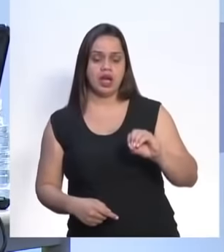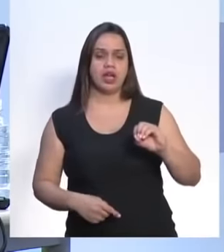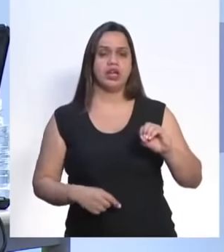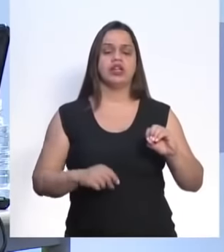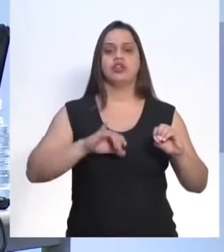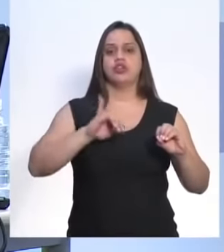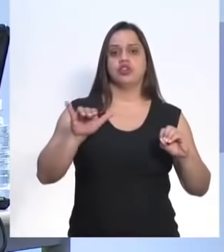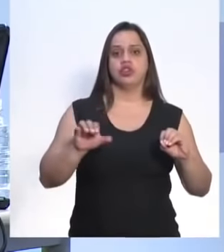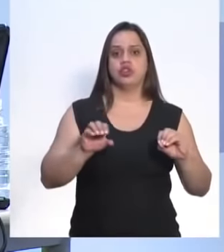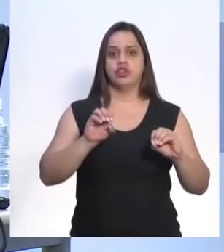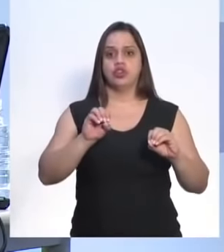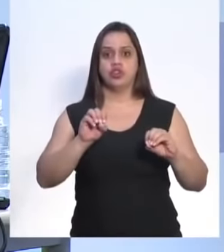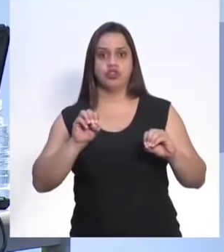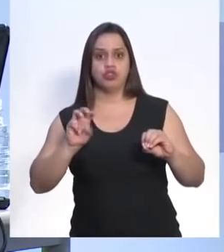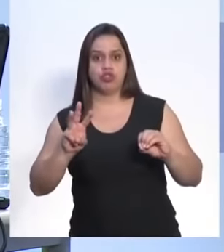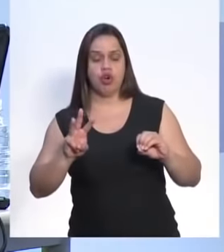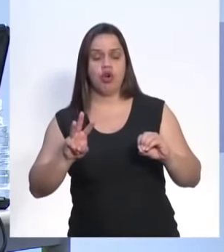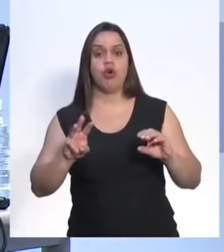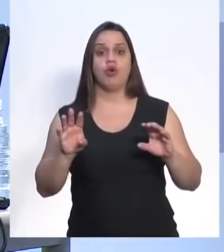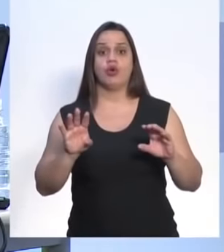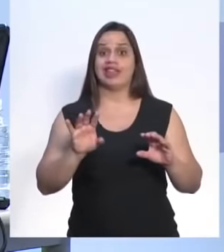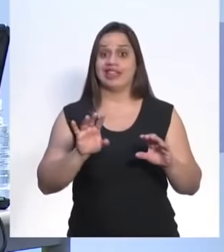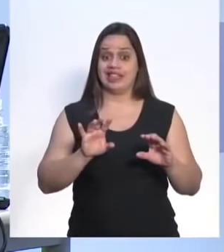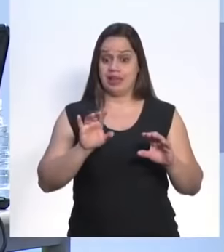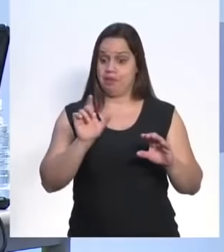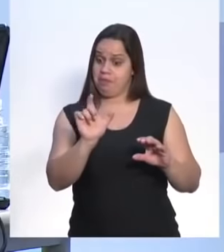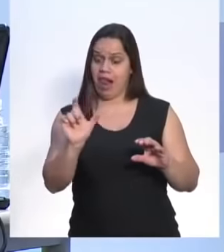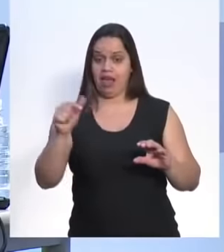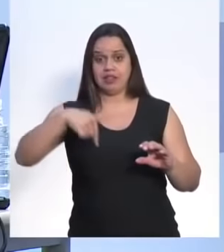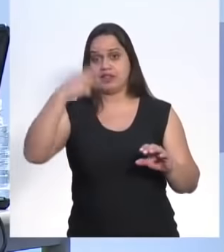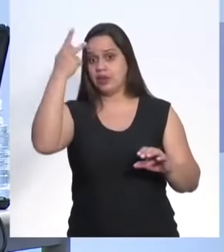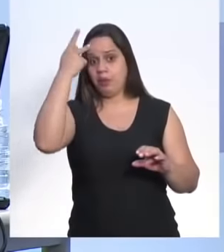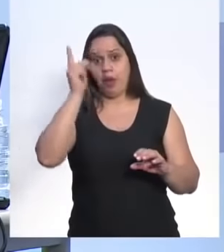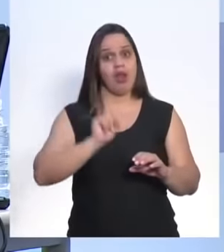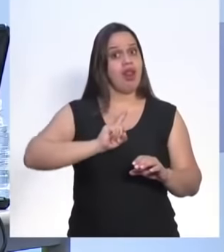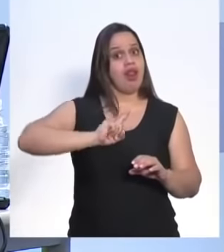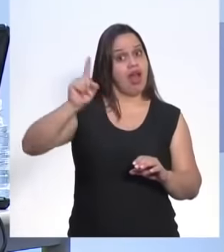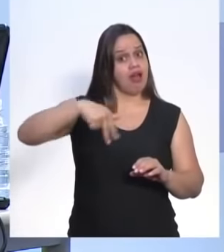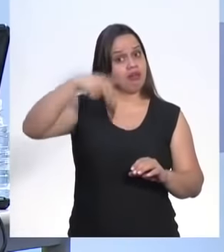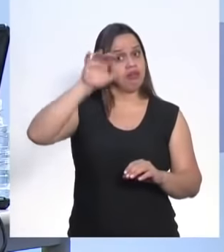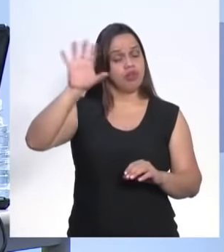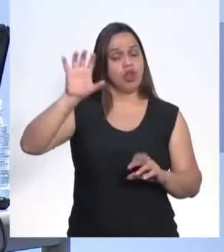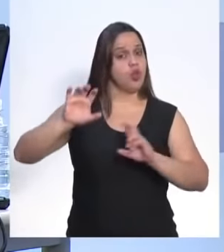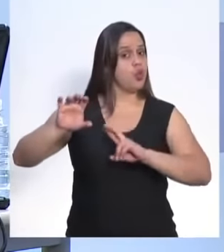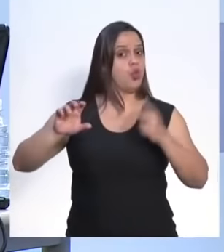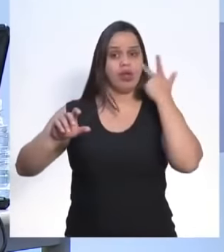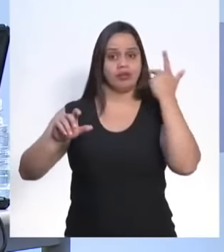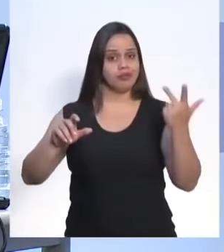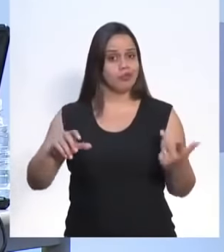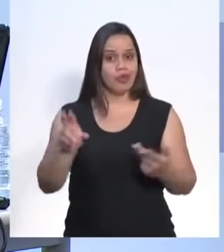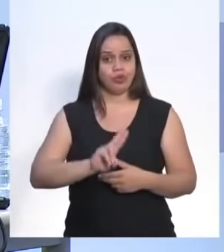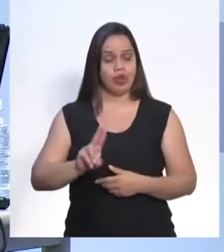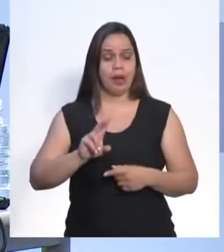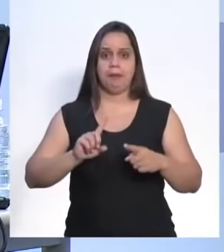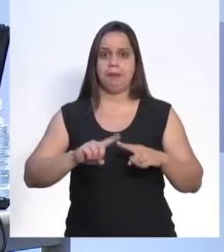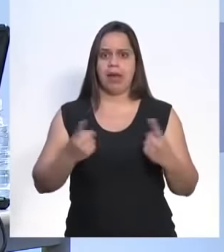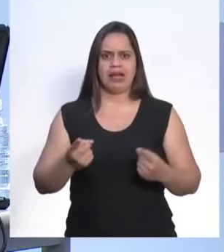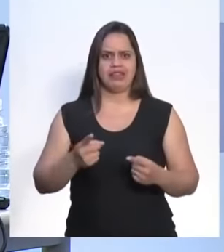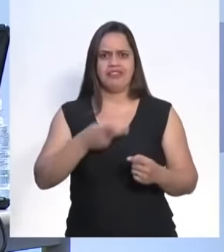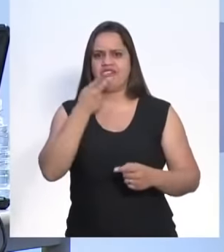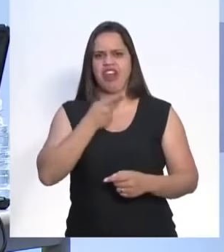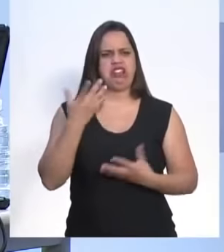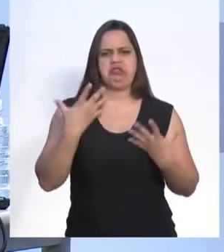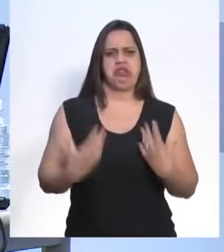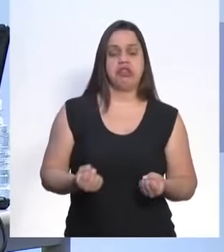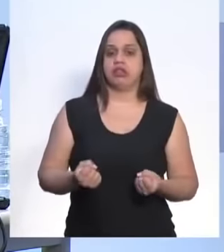outras palavras que para eles também lá dessa região também não é muito comum, mas de forma alguma é inaceitável. Senão entra a